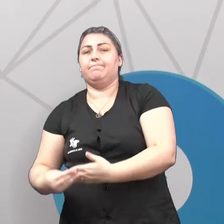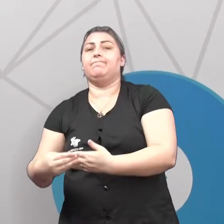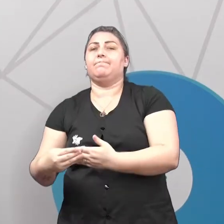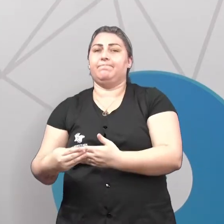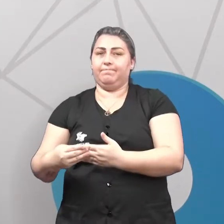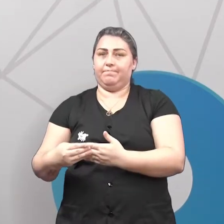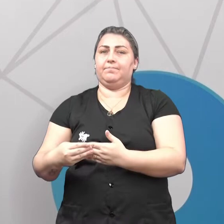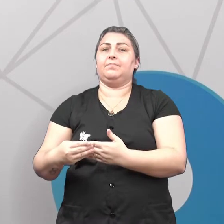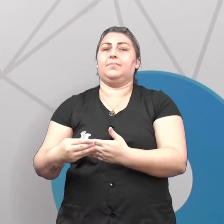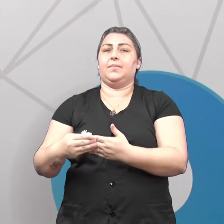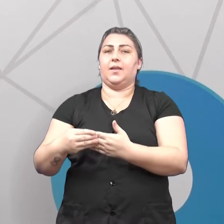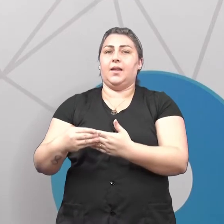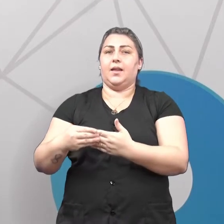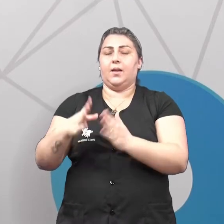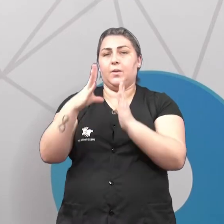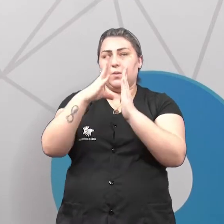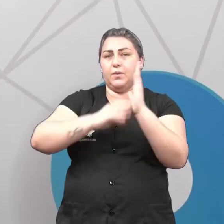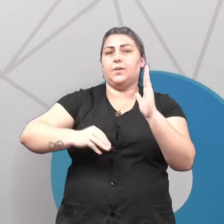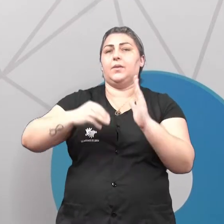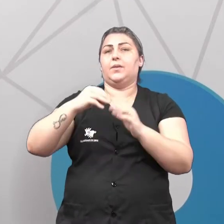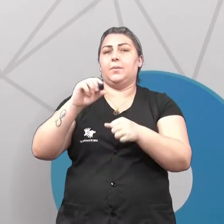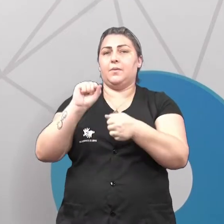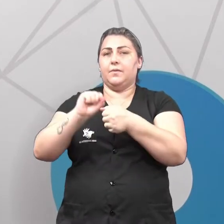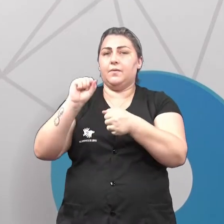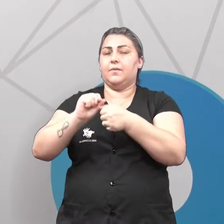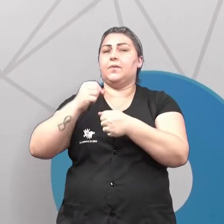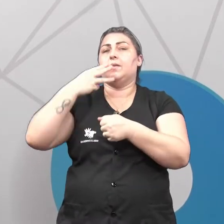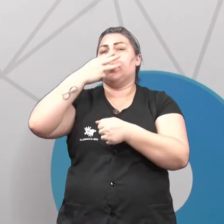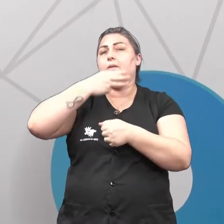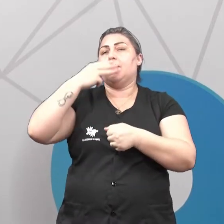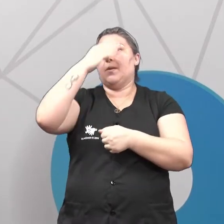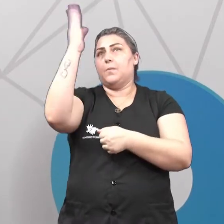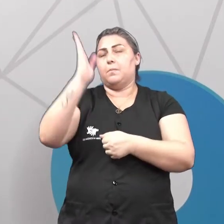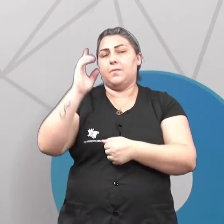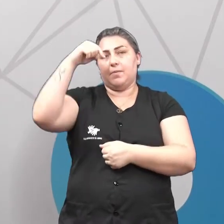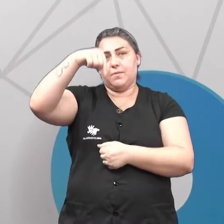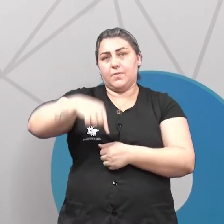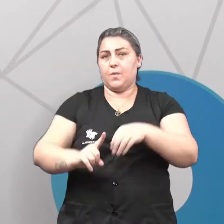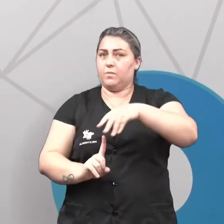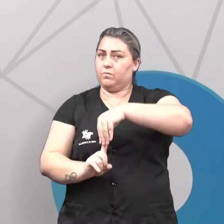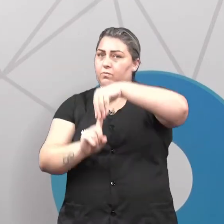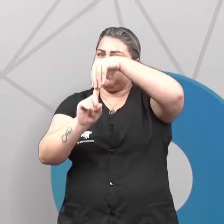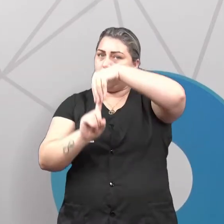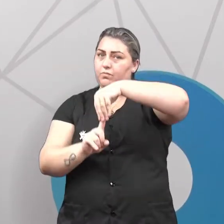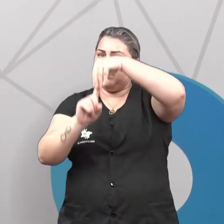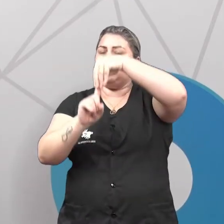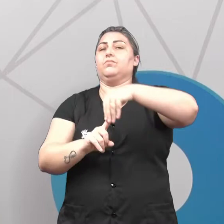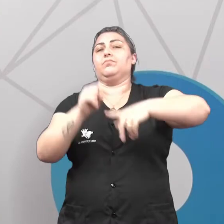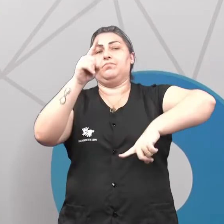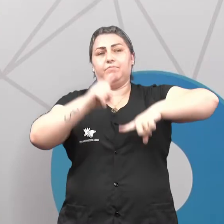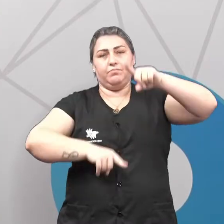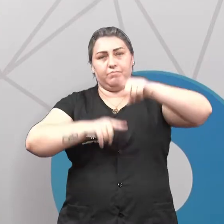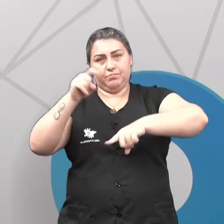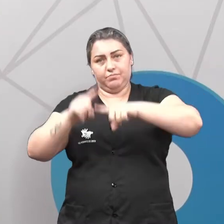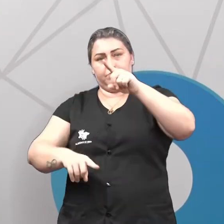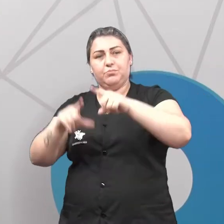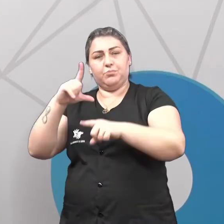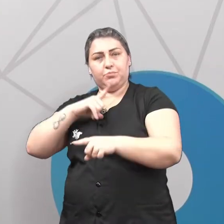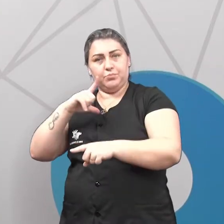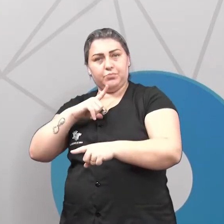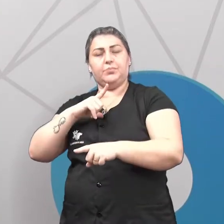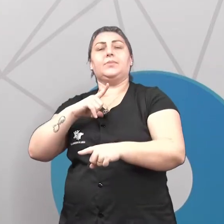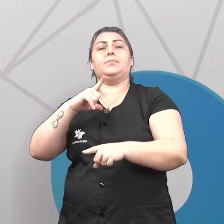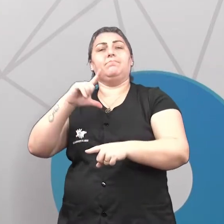né, a fabricação do açúcar, e o Brasil não é o único, né, não tem o monopólio desse produto, porque temos